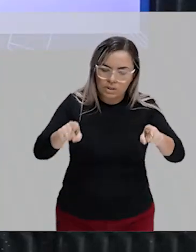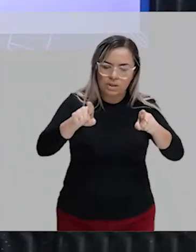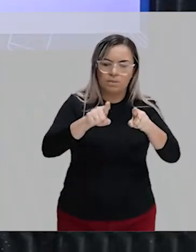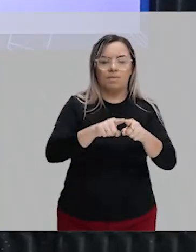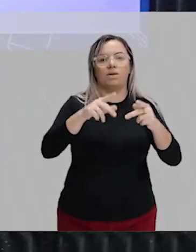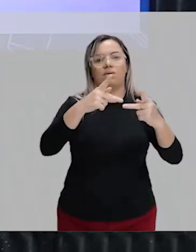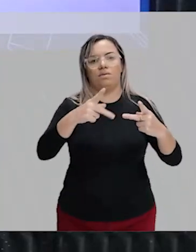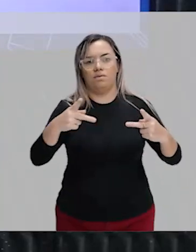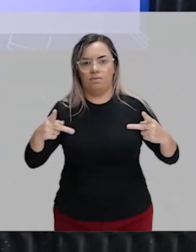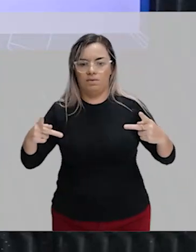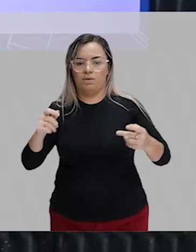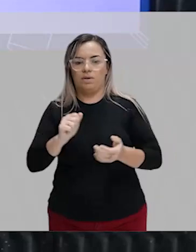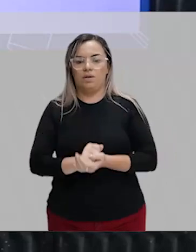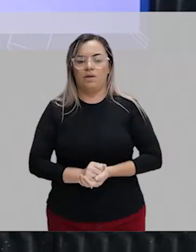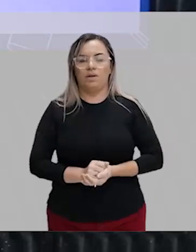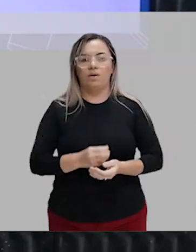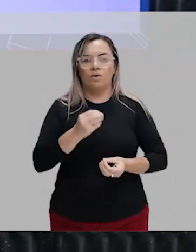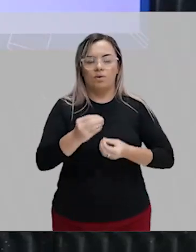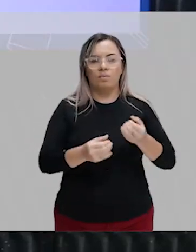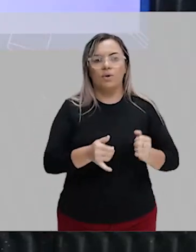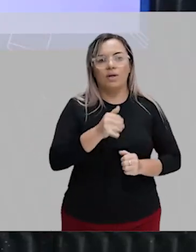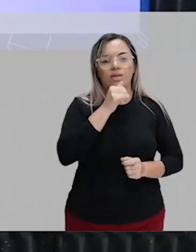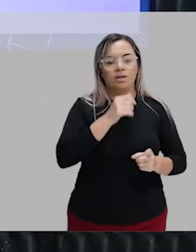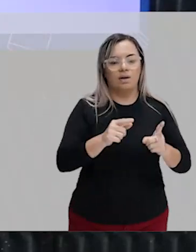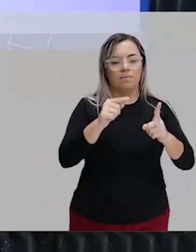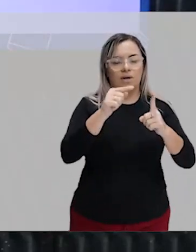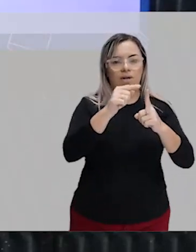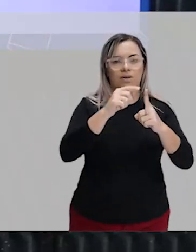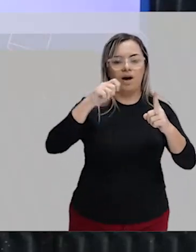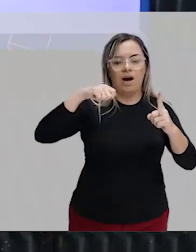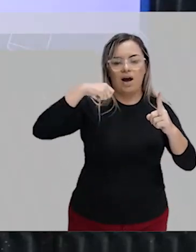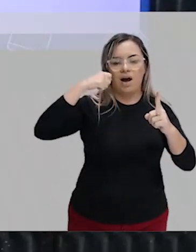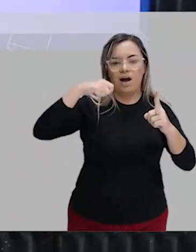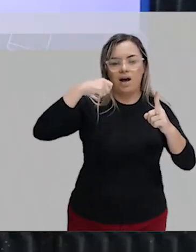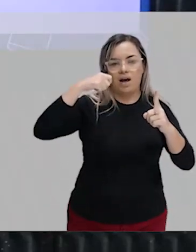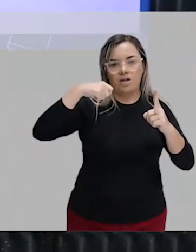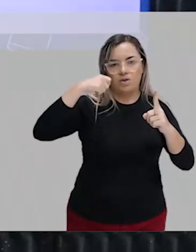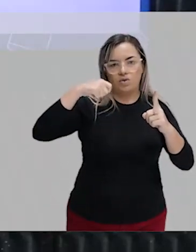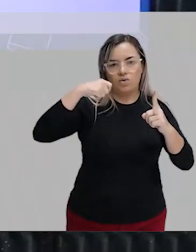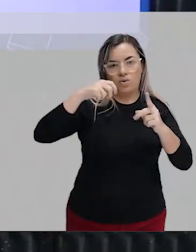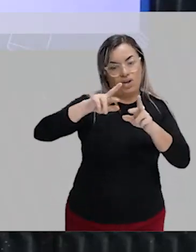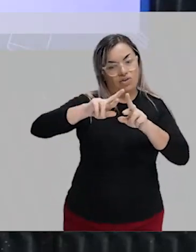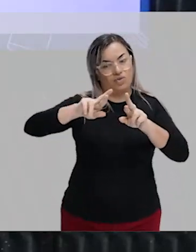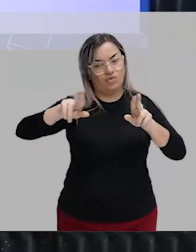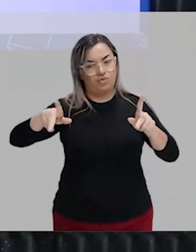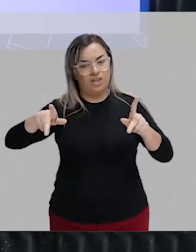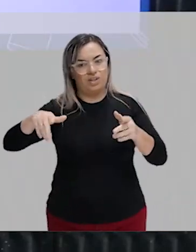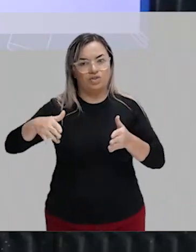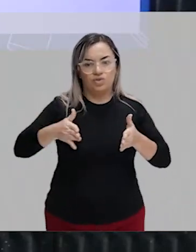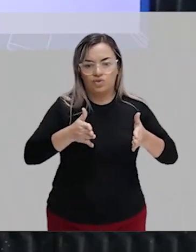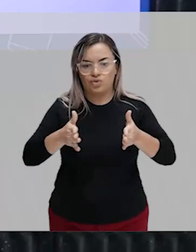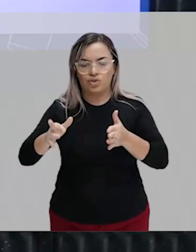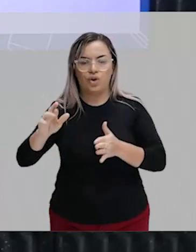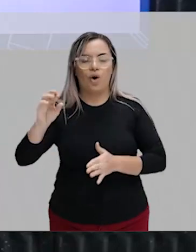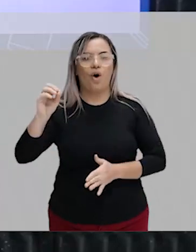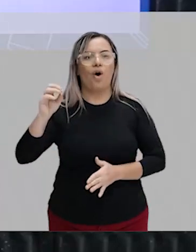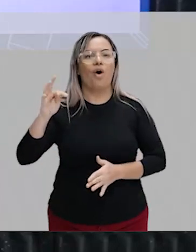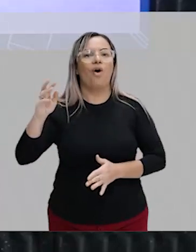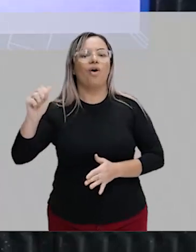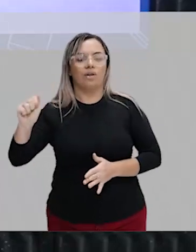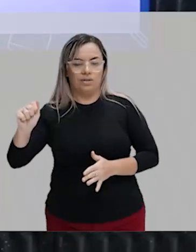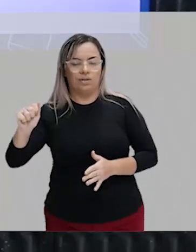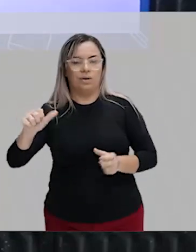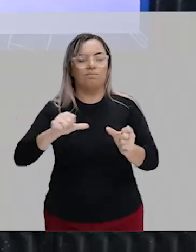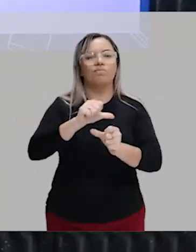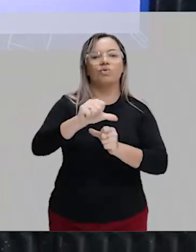não é a mesma coisa que rota. Por quê? Mudou a sequência das letras. Então, se muda a sequência das letras,